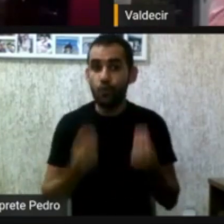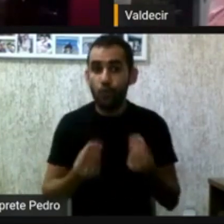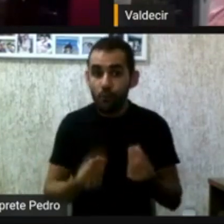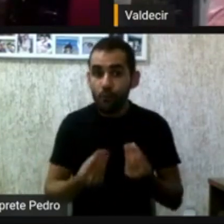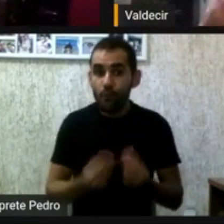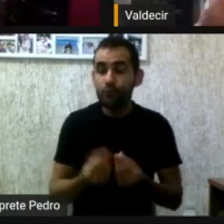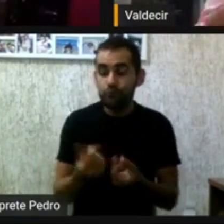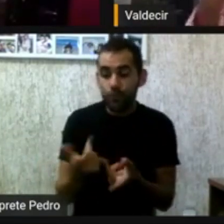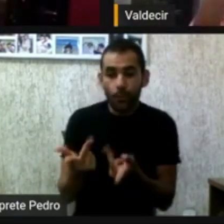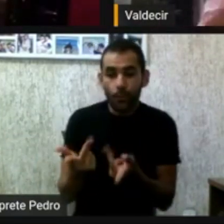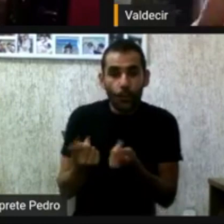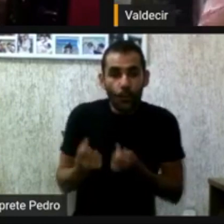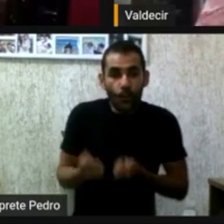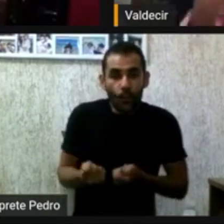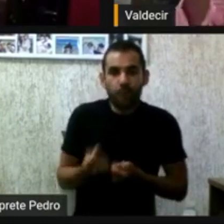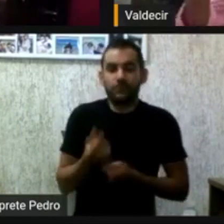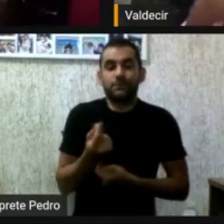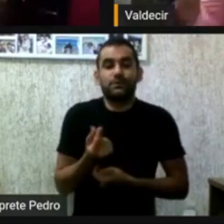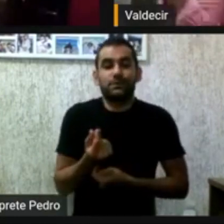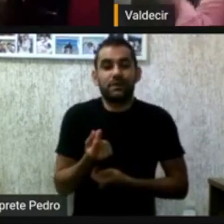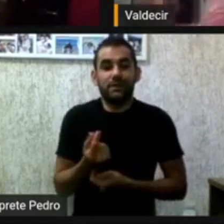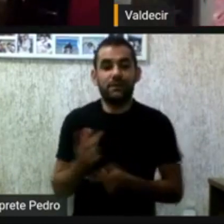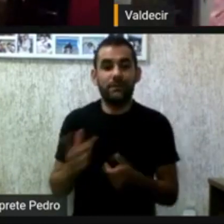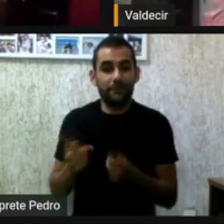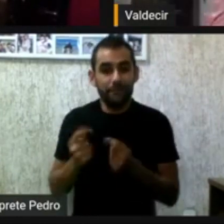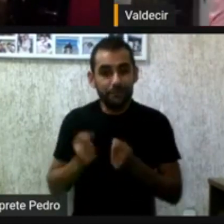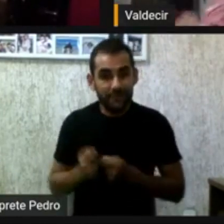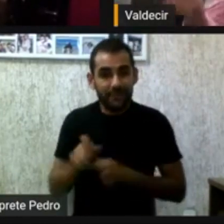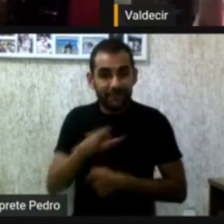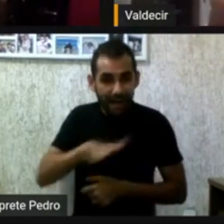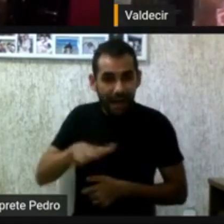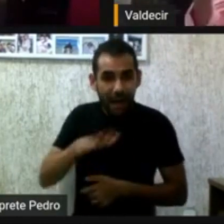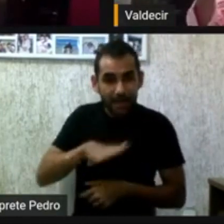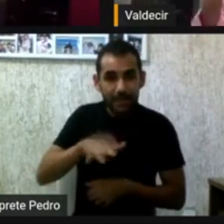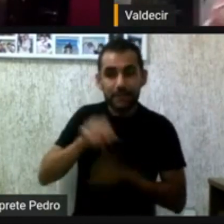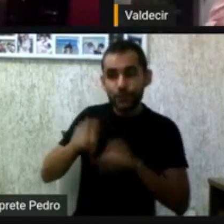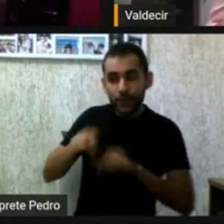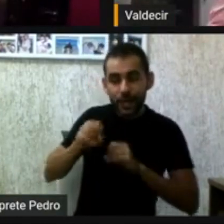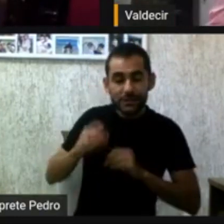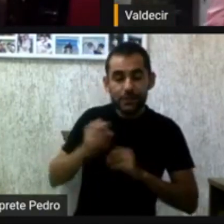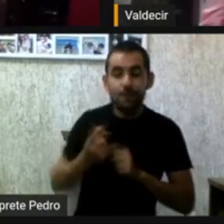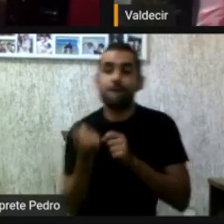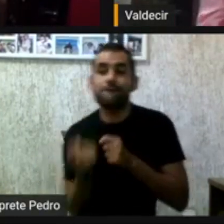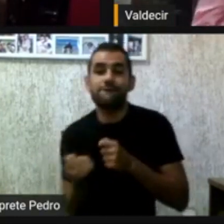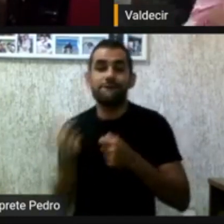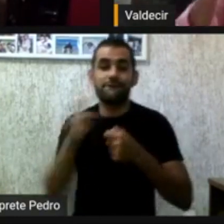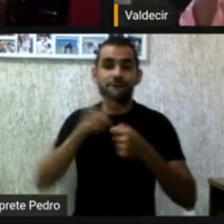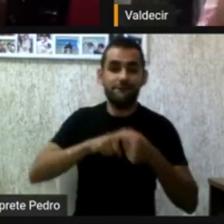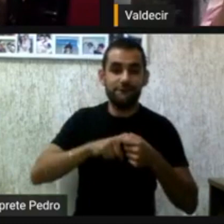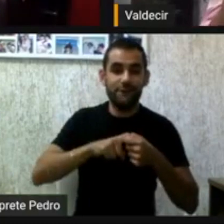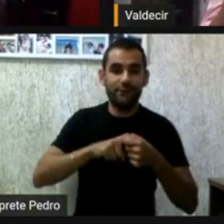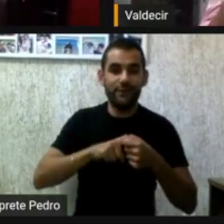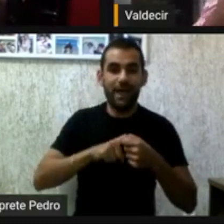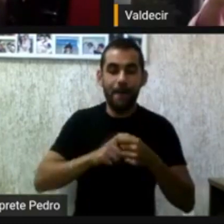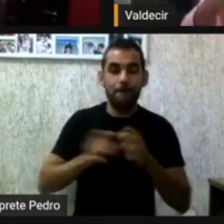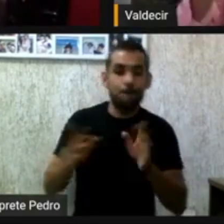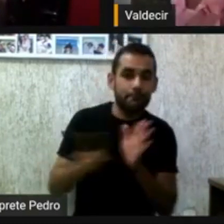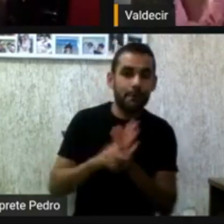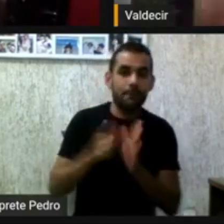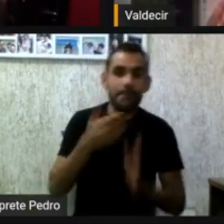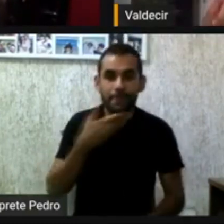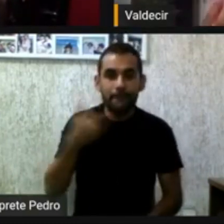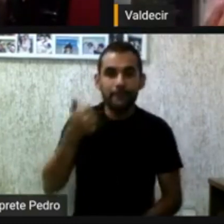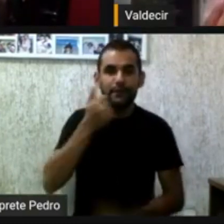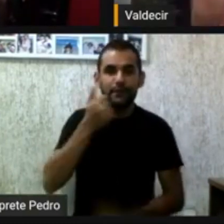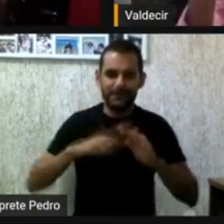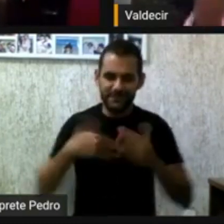se economizar, né, na área da educação, que pode ser revertido, né, para melhoria tanto